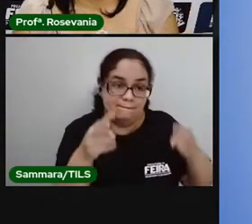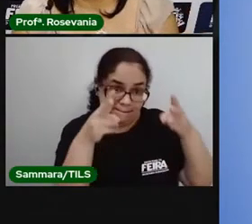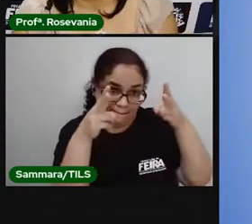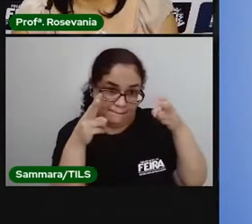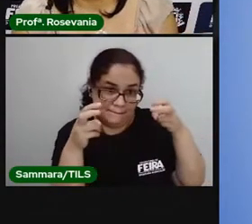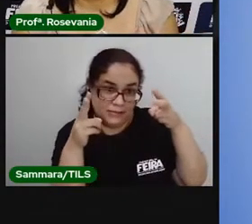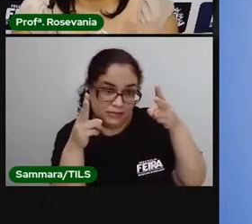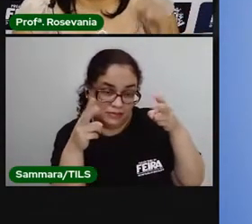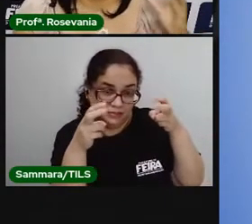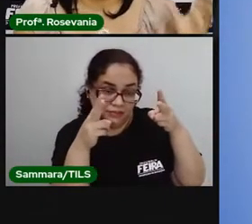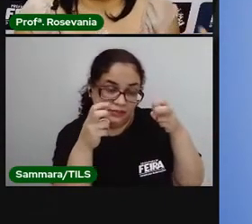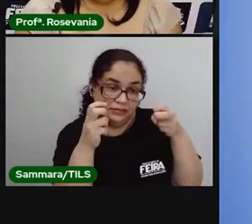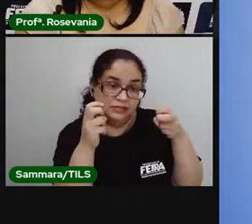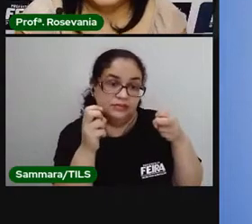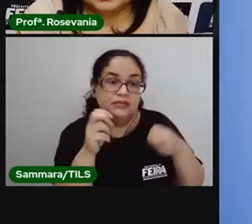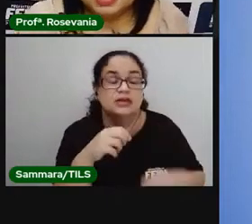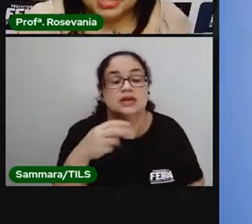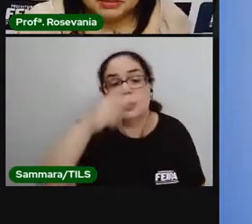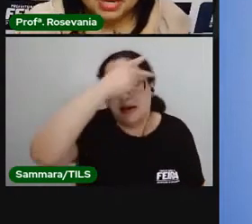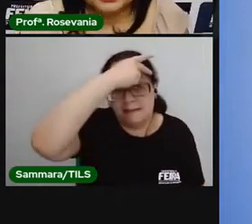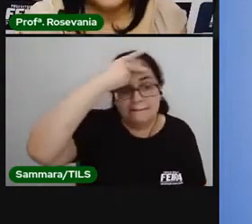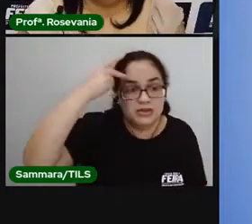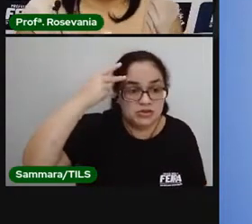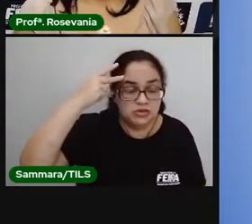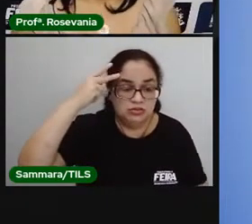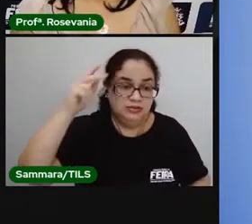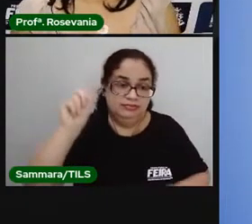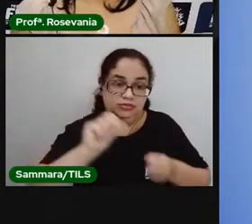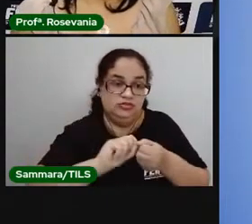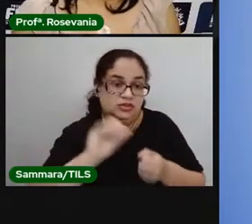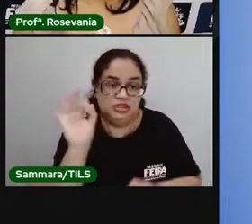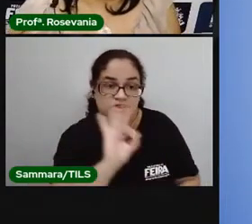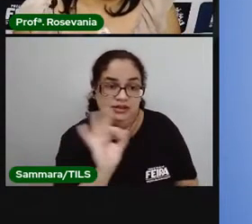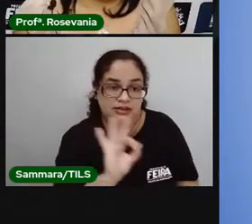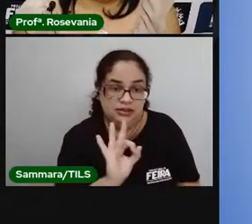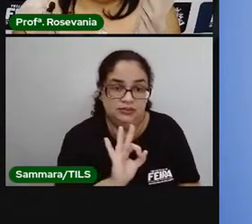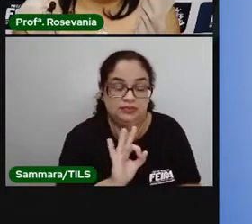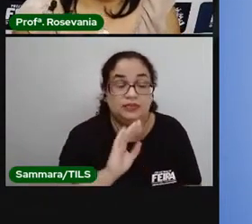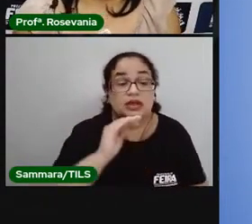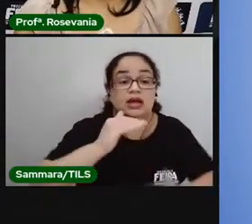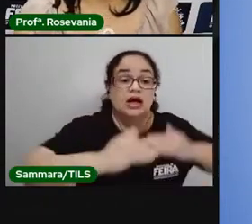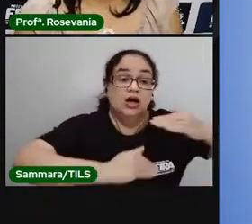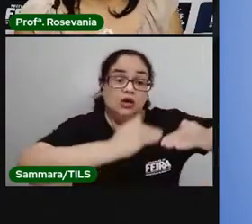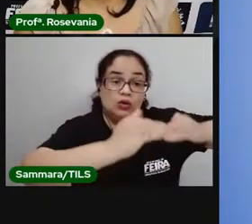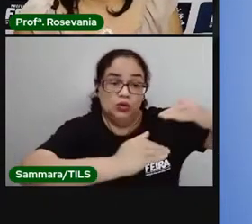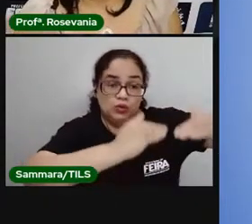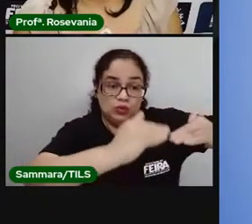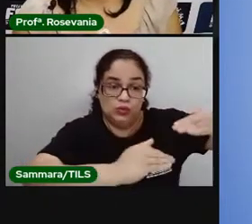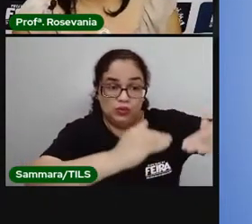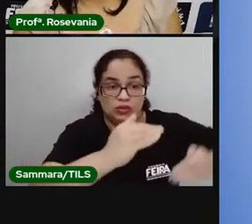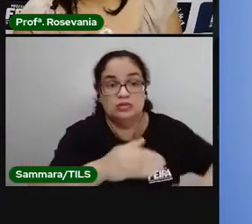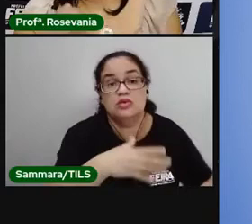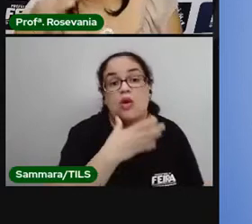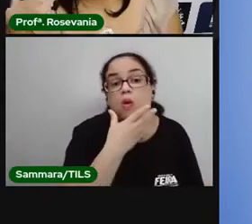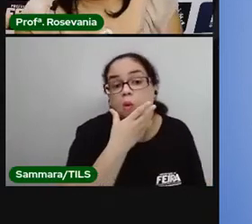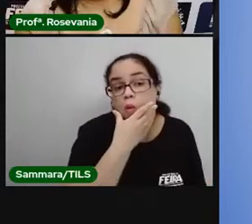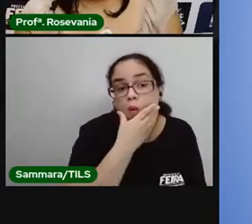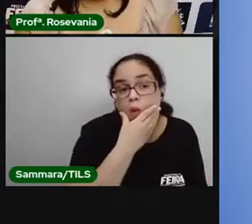aí nenhum tipo de elemento humano nessa primeira imagem. E que ao longo do tempo, o homem ele